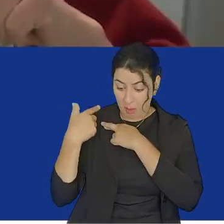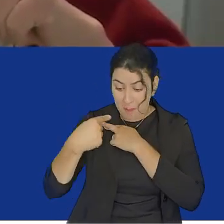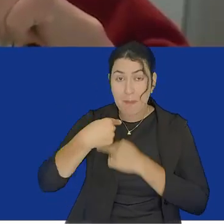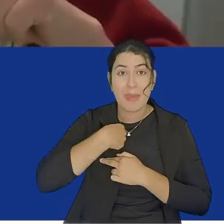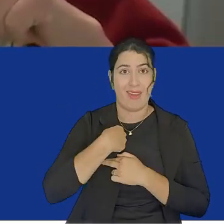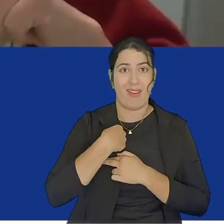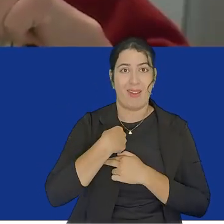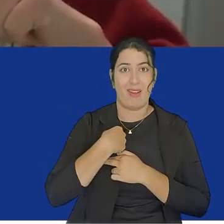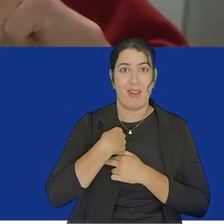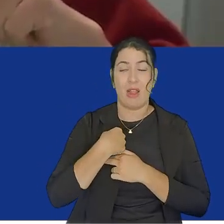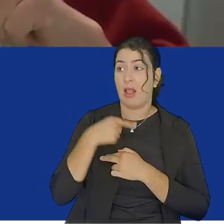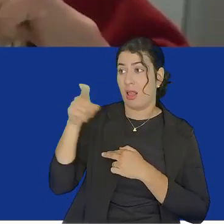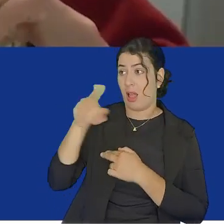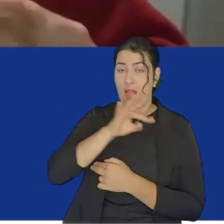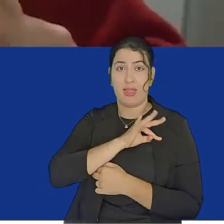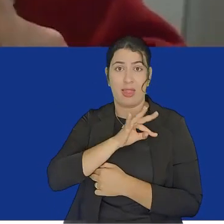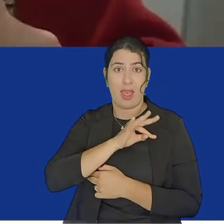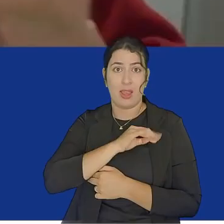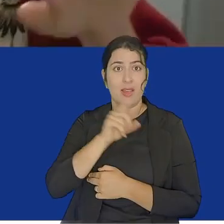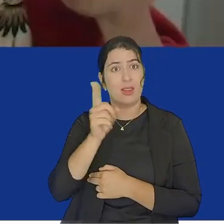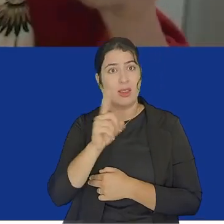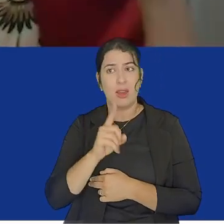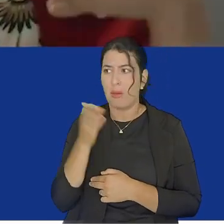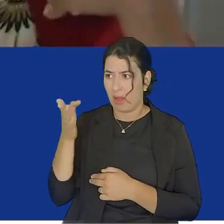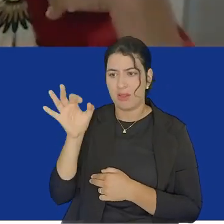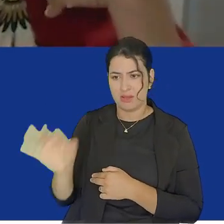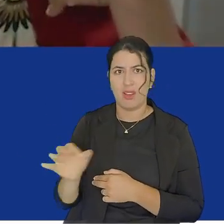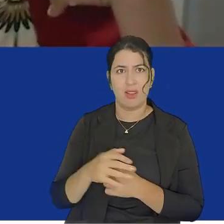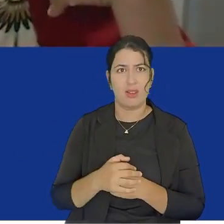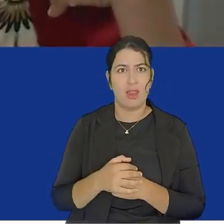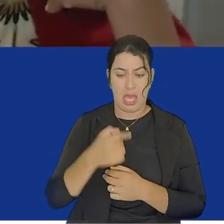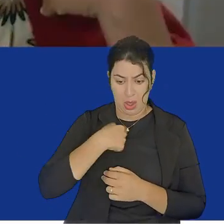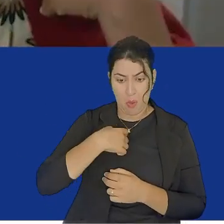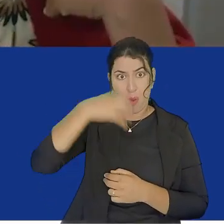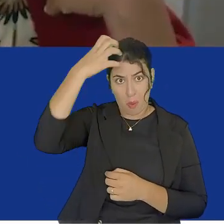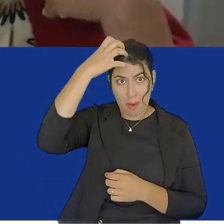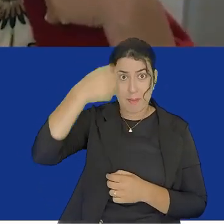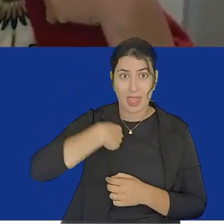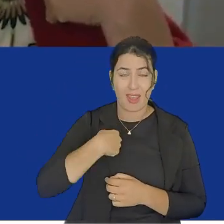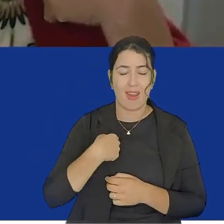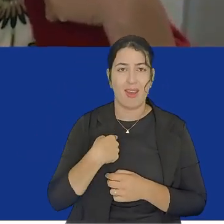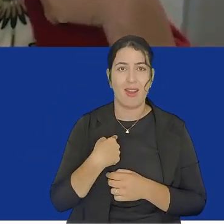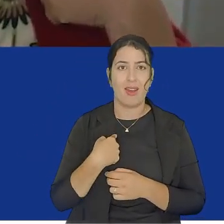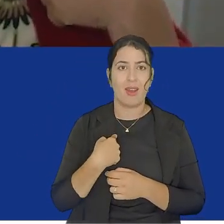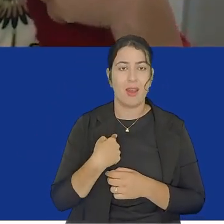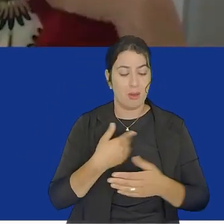foi da técnica, não é que ela não leu a letra, não tem desculpa. Fui eu que errei. E o bebê